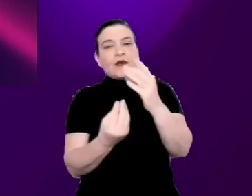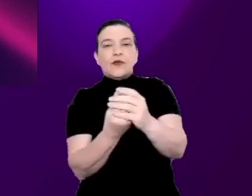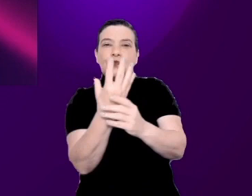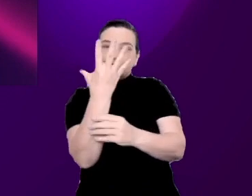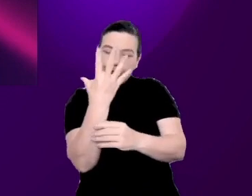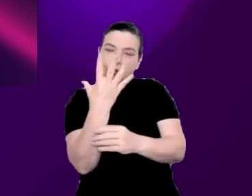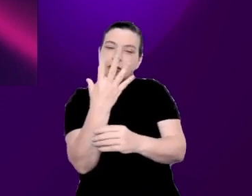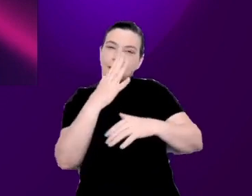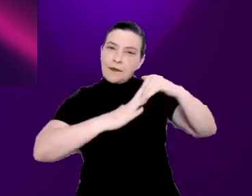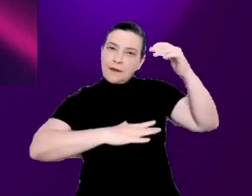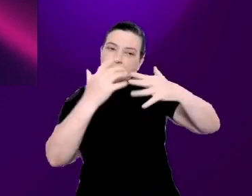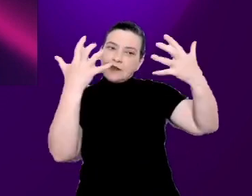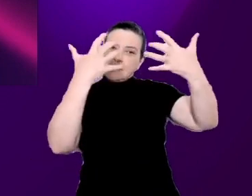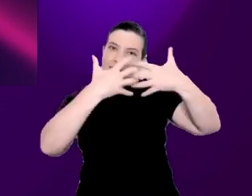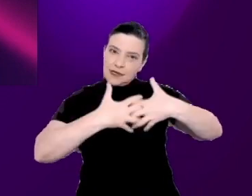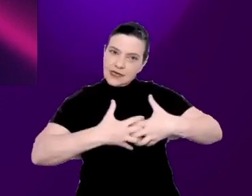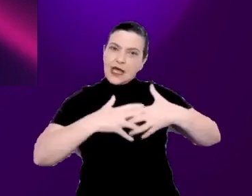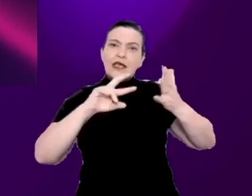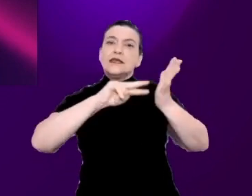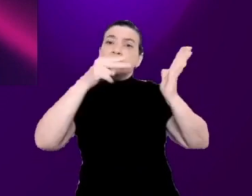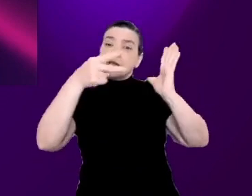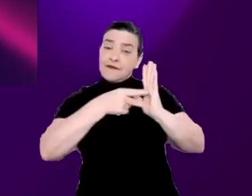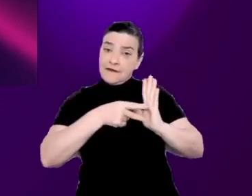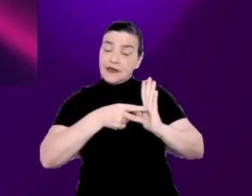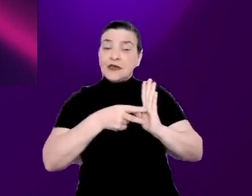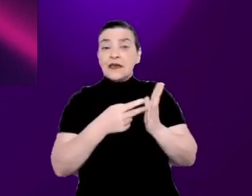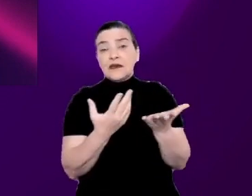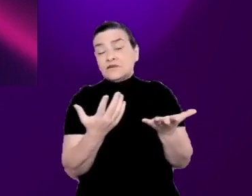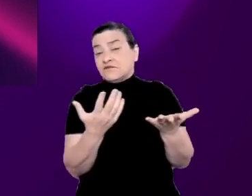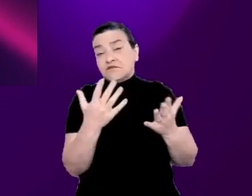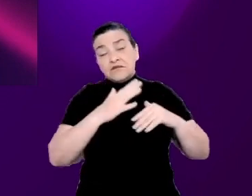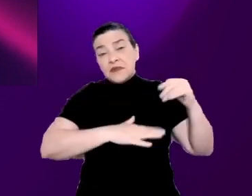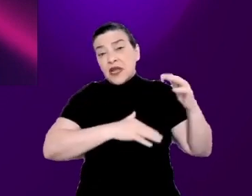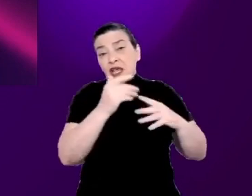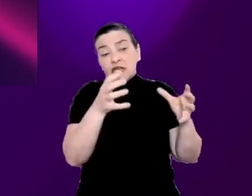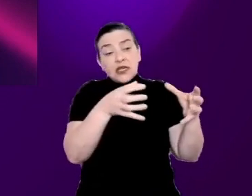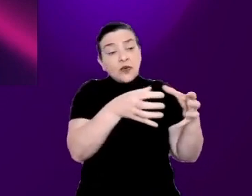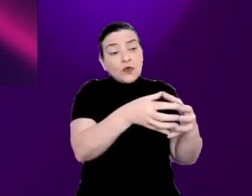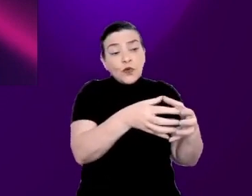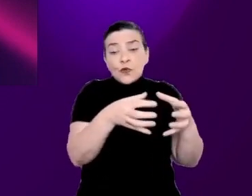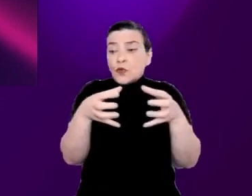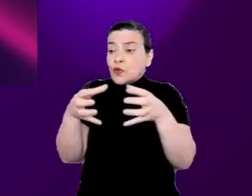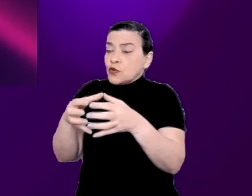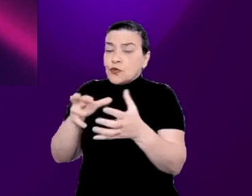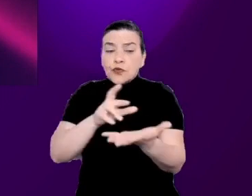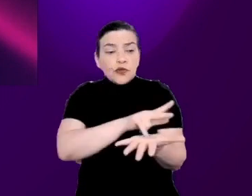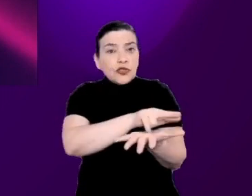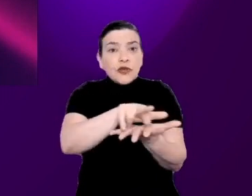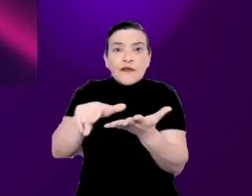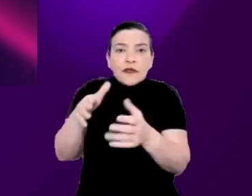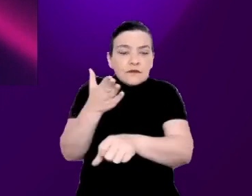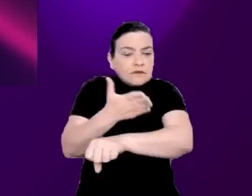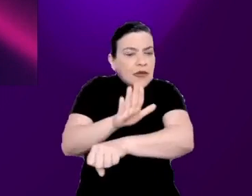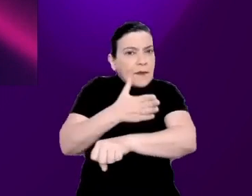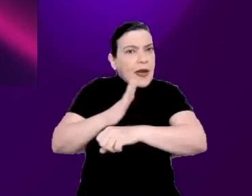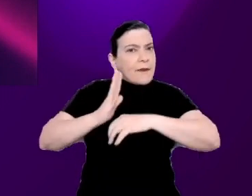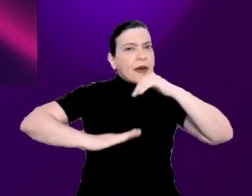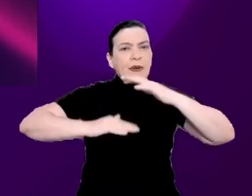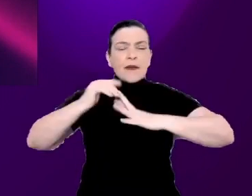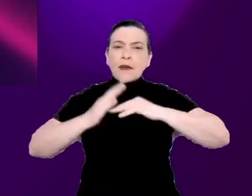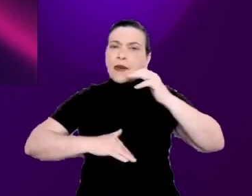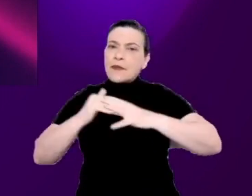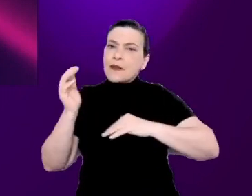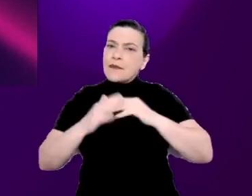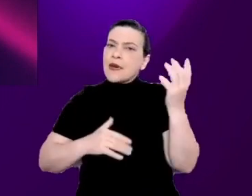integradas. Então, que é o quê? Né? Então, unidades de prática integrada são times multiprofissionais com grande expertise, habilidades reconhecidas